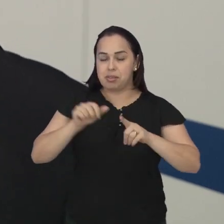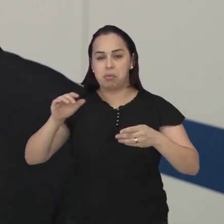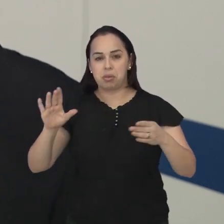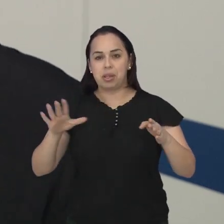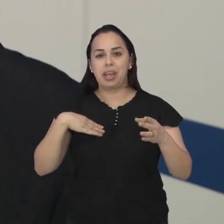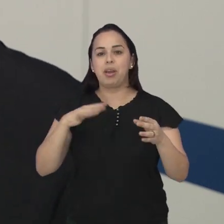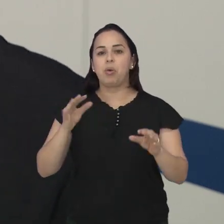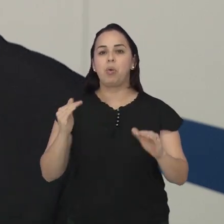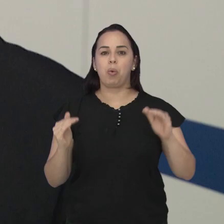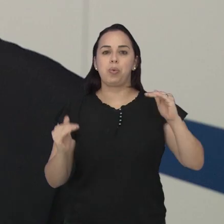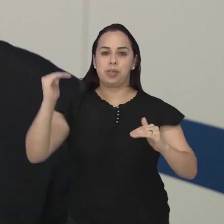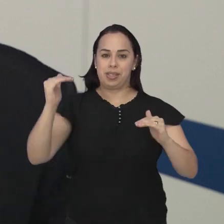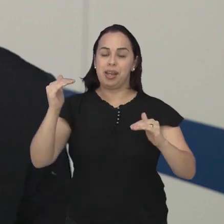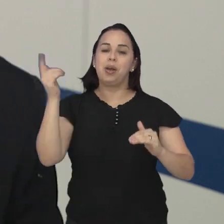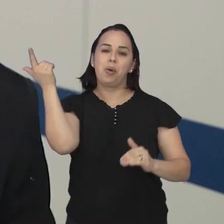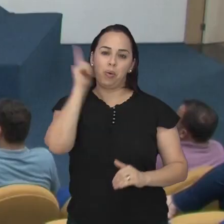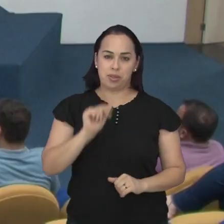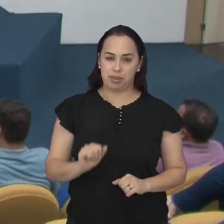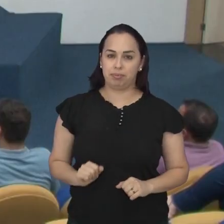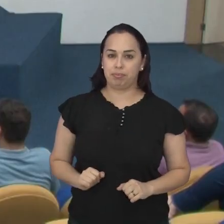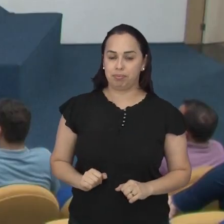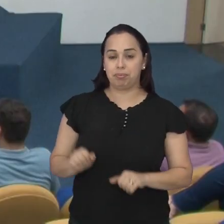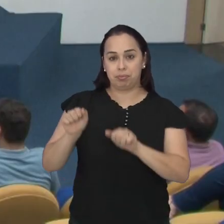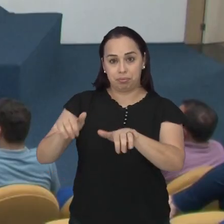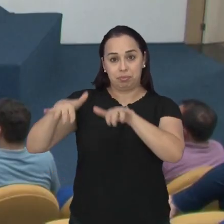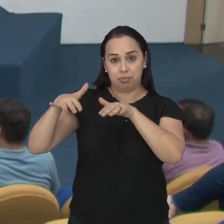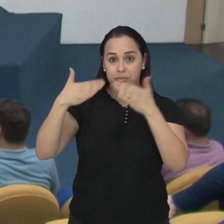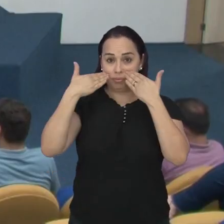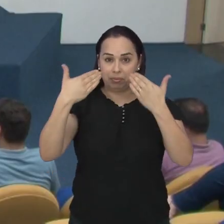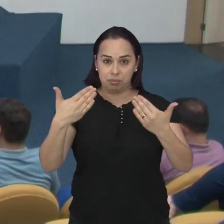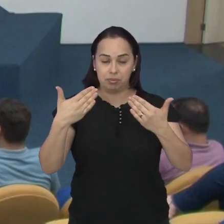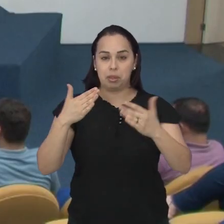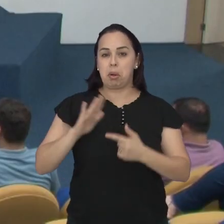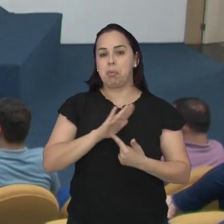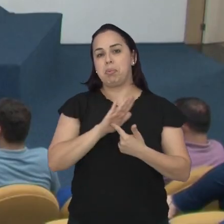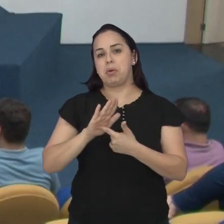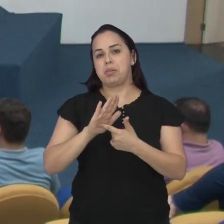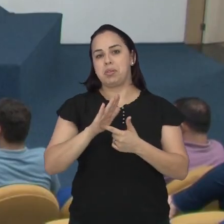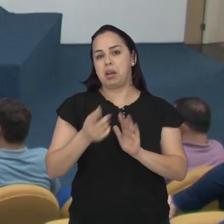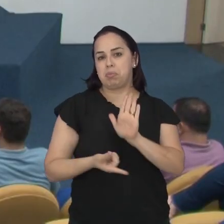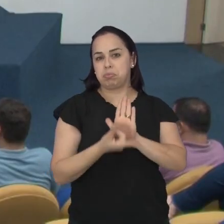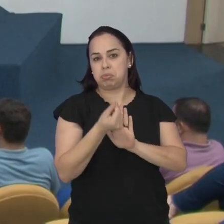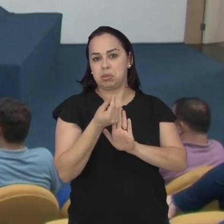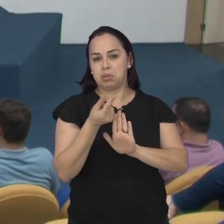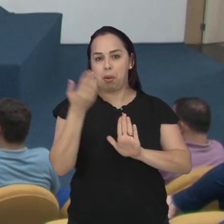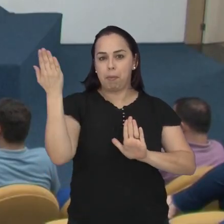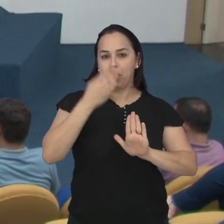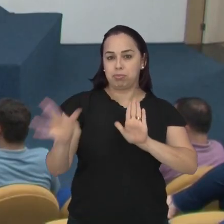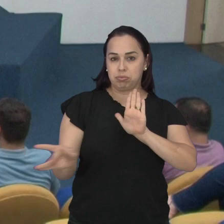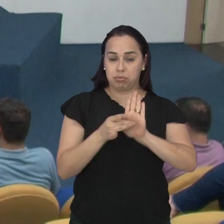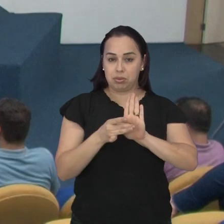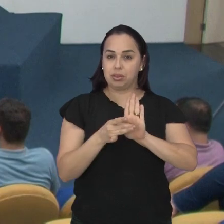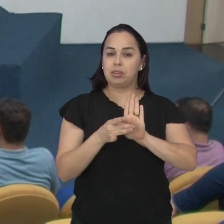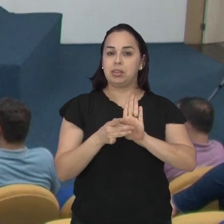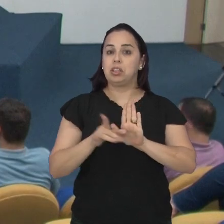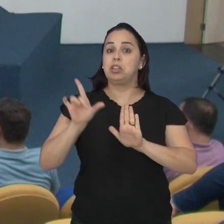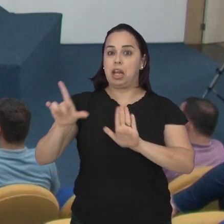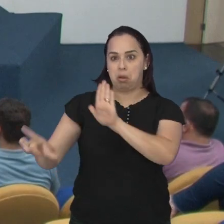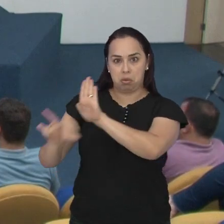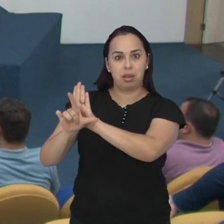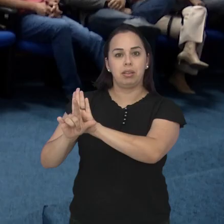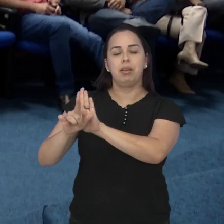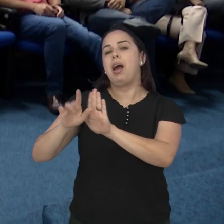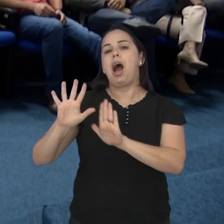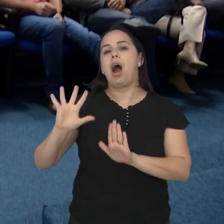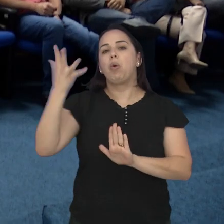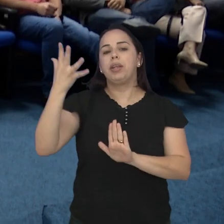a gente feche já com algum superávit também. As audiências públicas para a apresentação das metas fiscais do município estão previstas